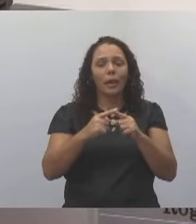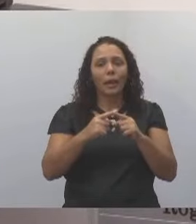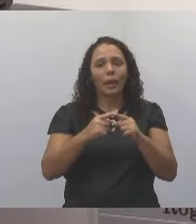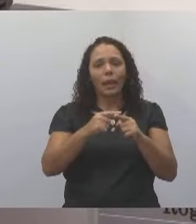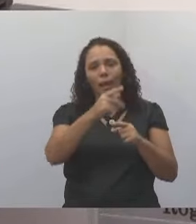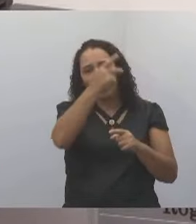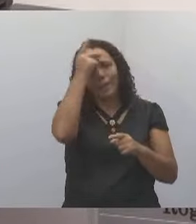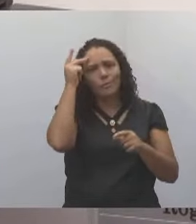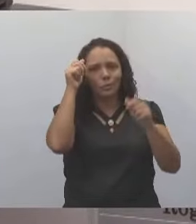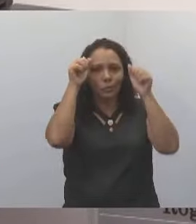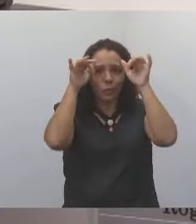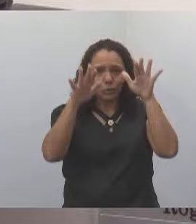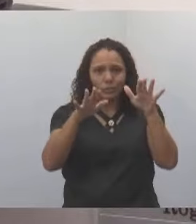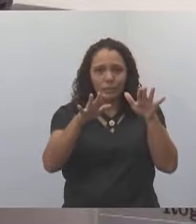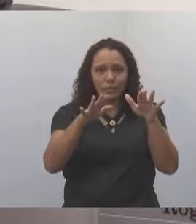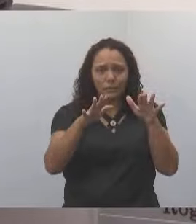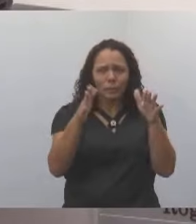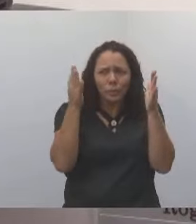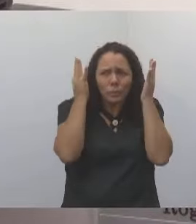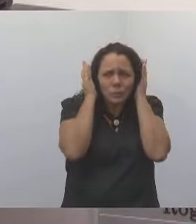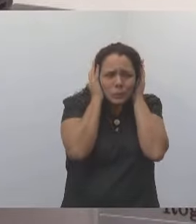e fica, né,